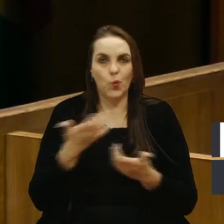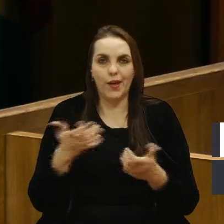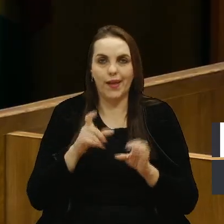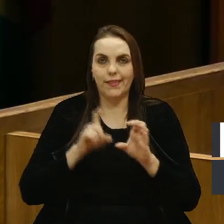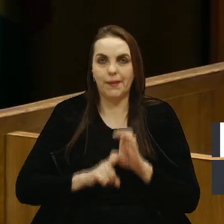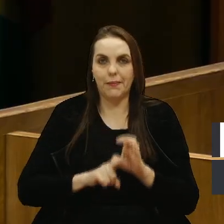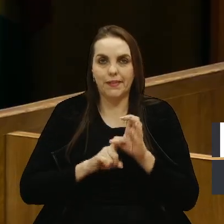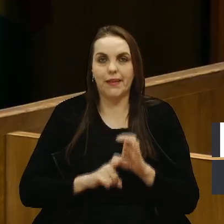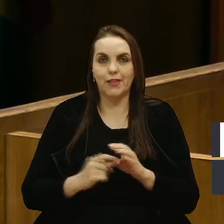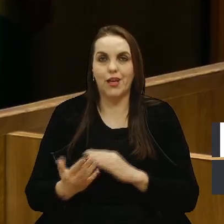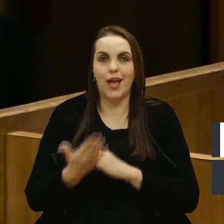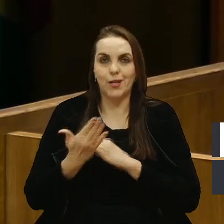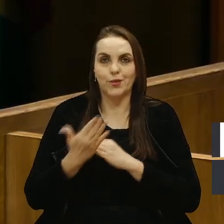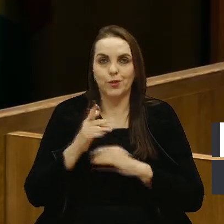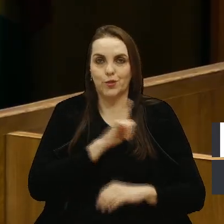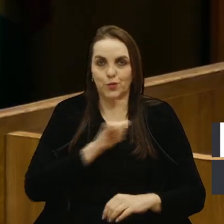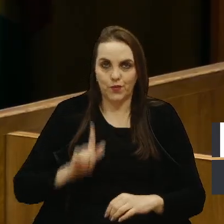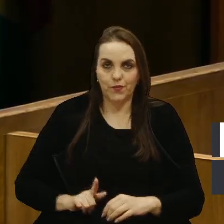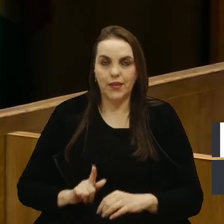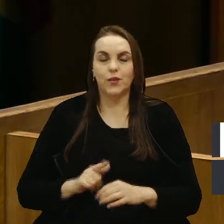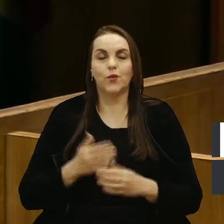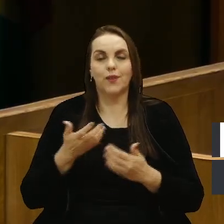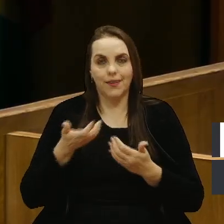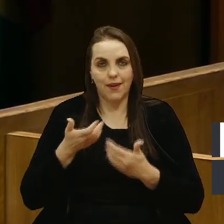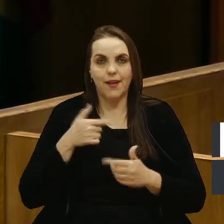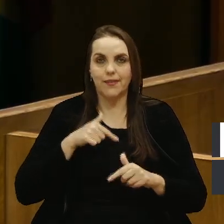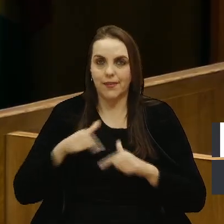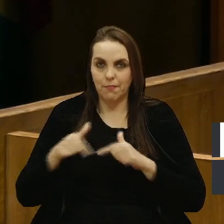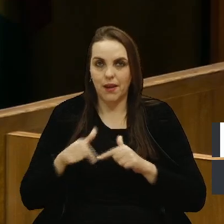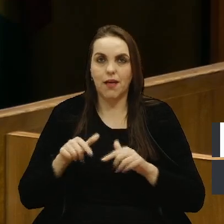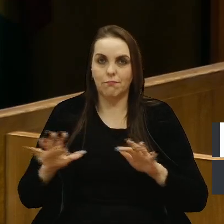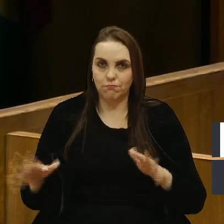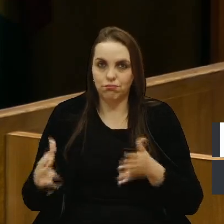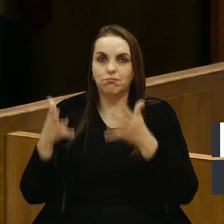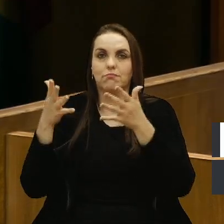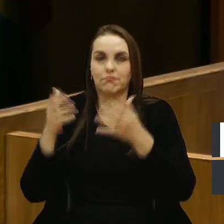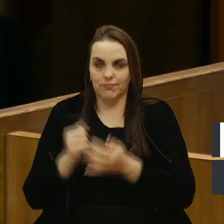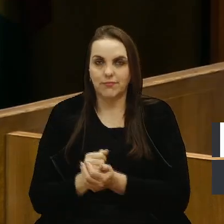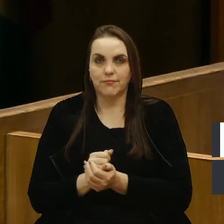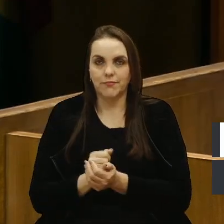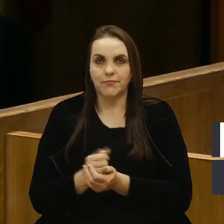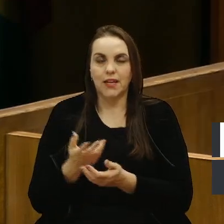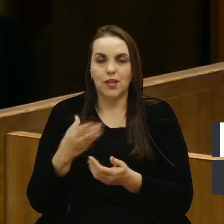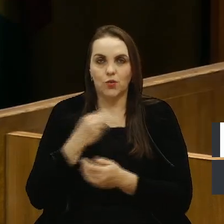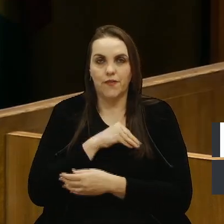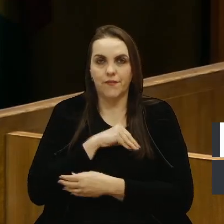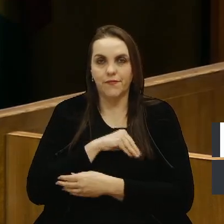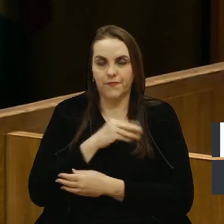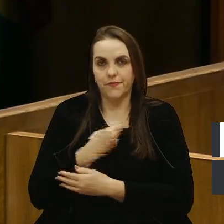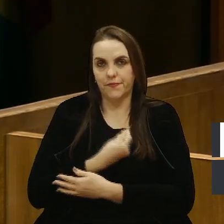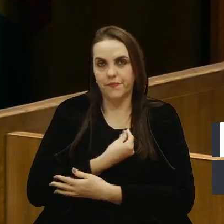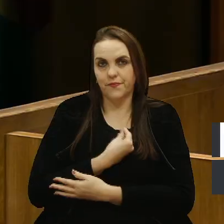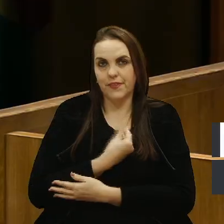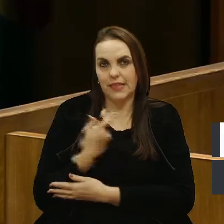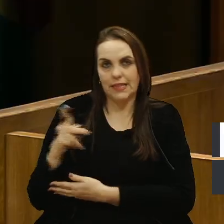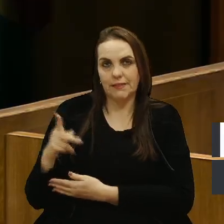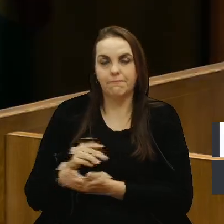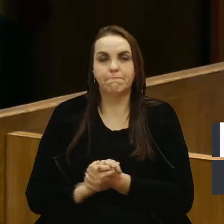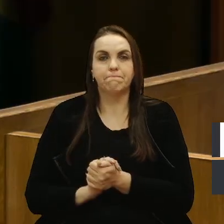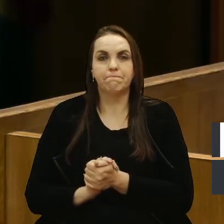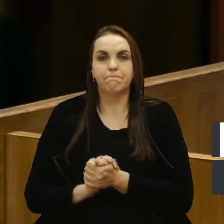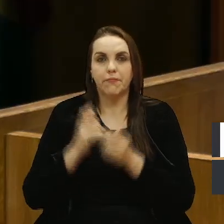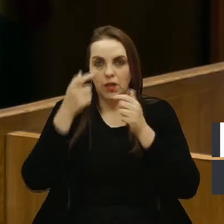de auxílios do governo, ela quer trabalhar e promover esse sustento. Então, além de falar sobre a questão da conscientização do